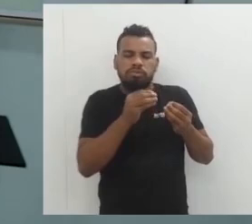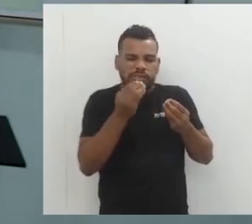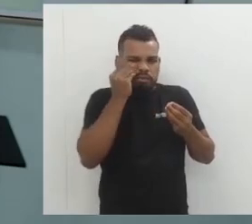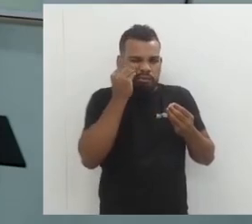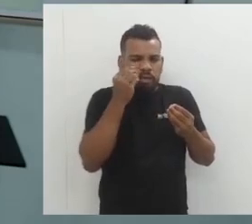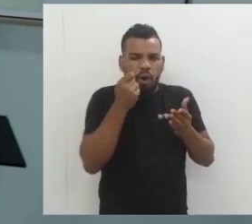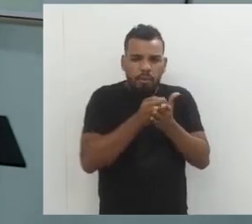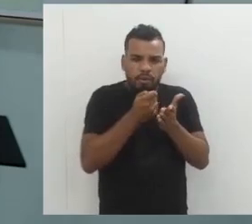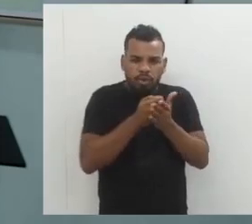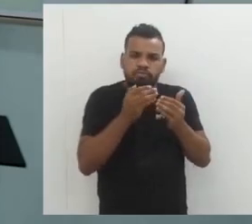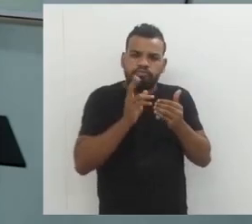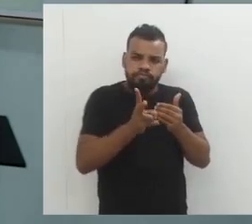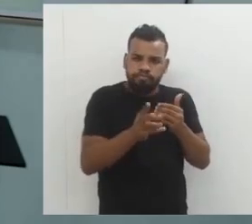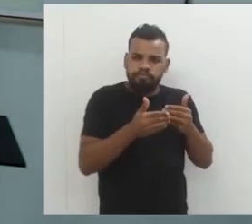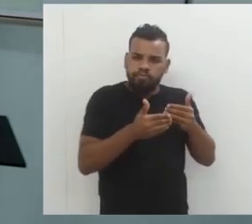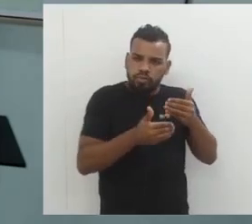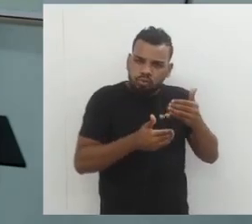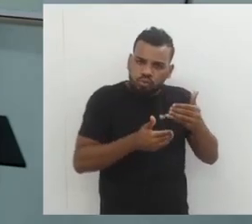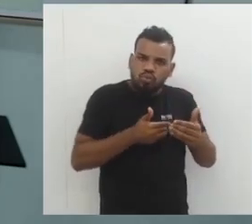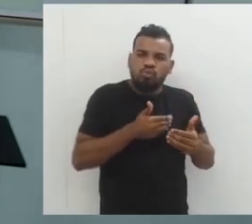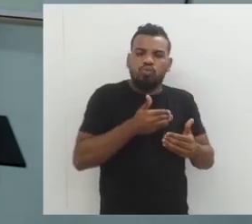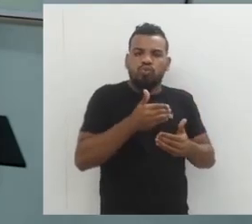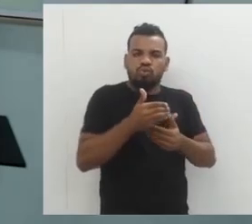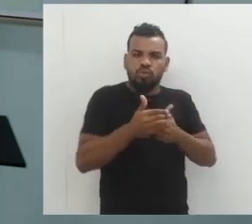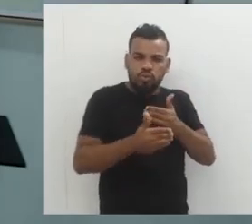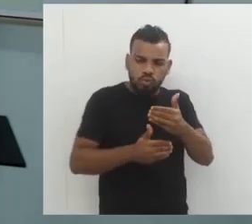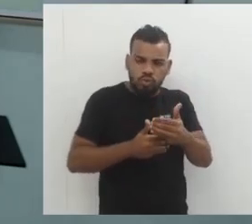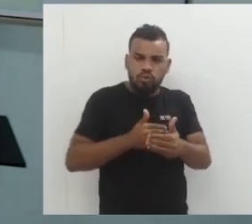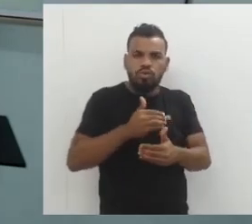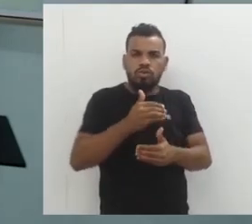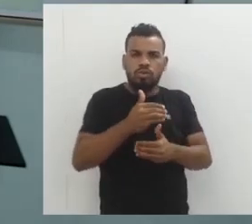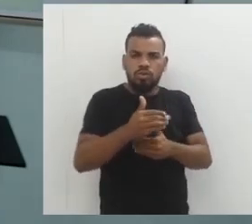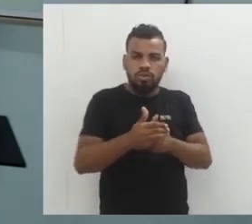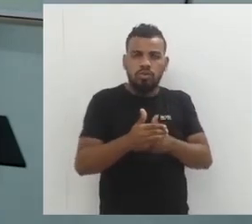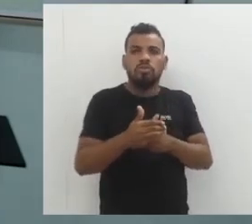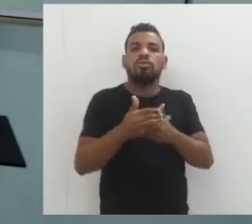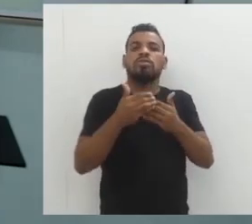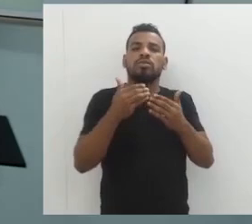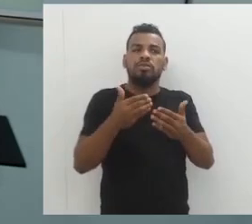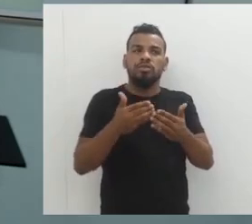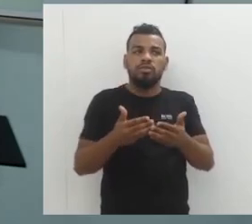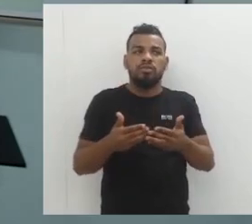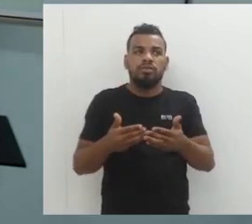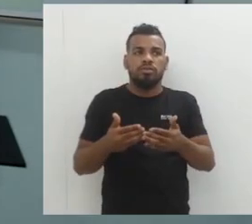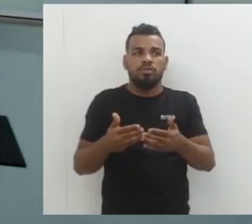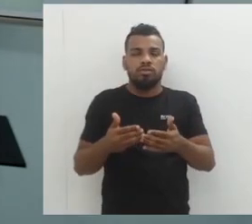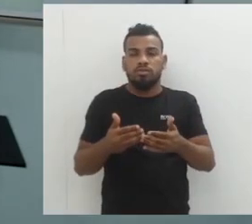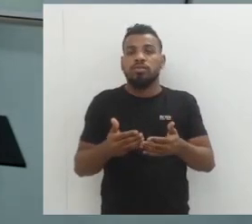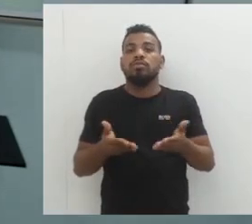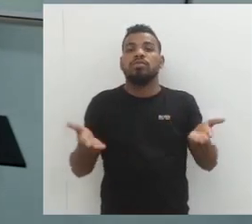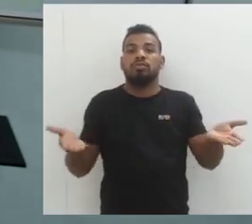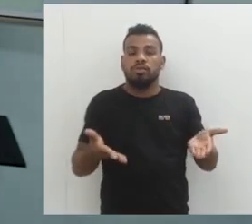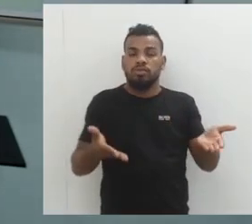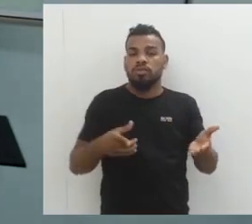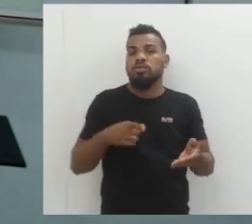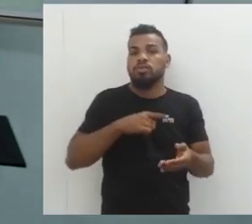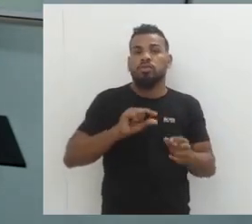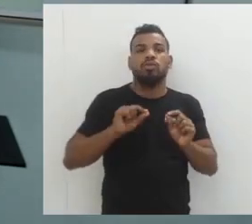dar prosseguimento, né? E logo a seguir nós